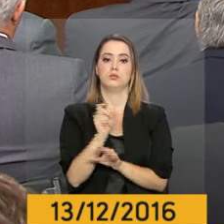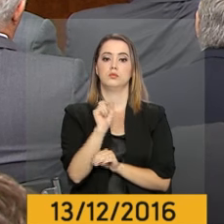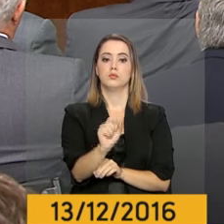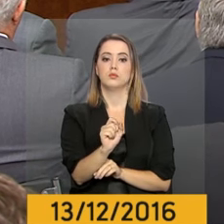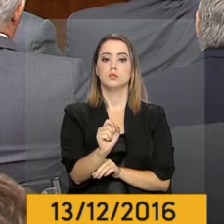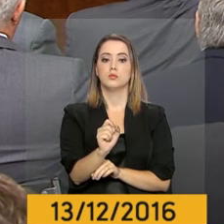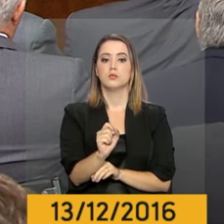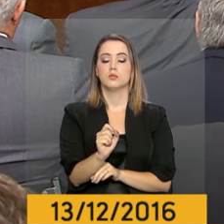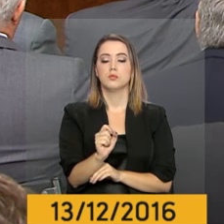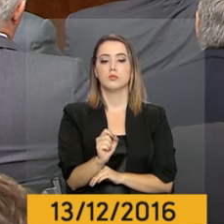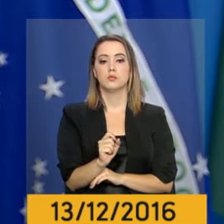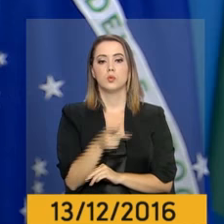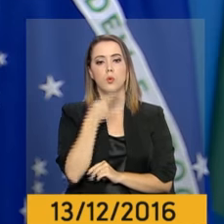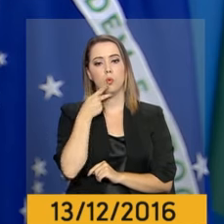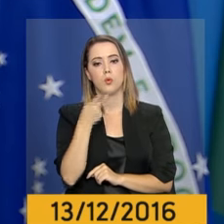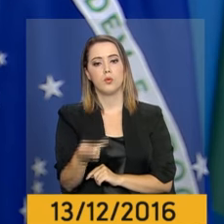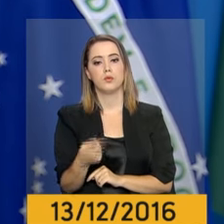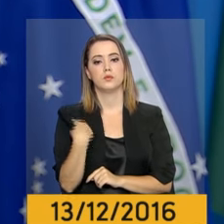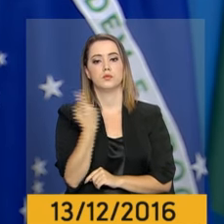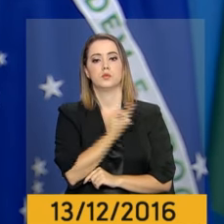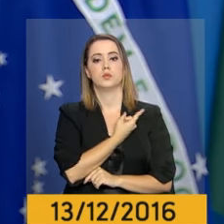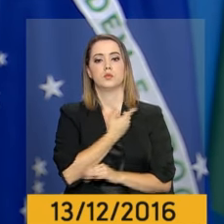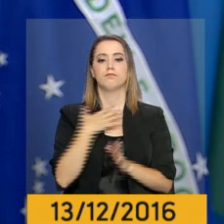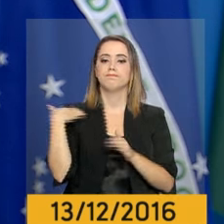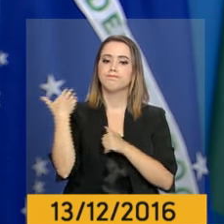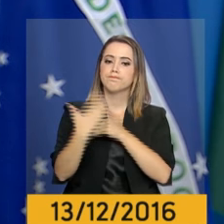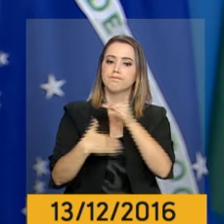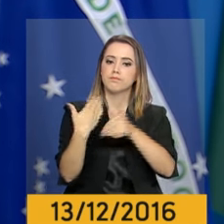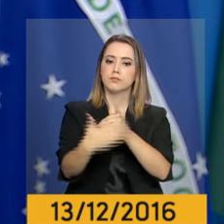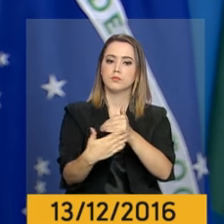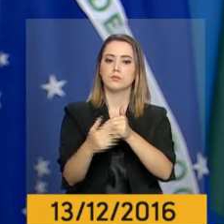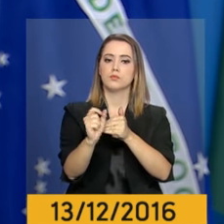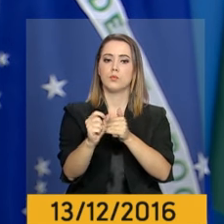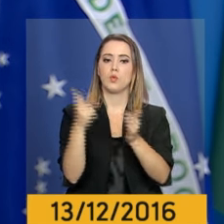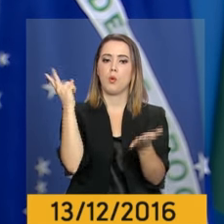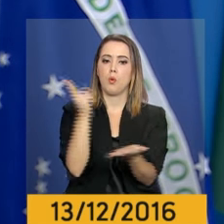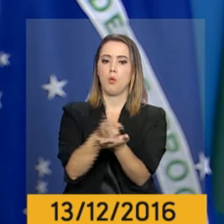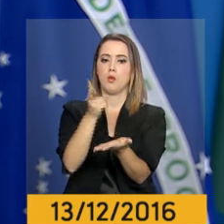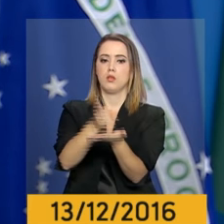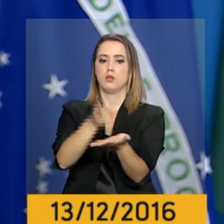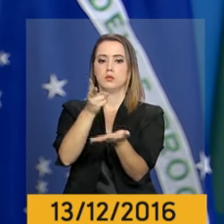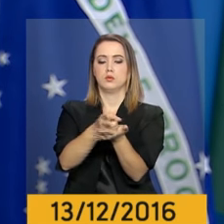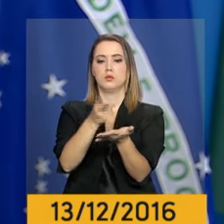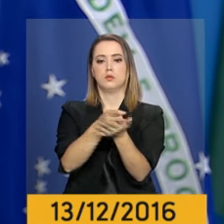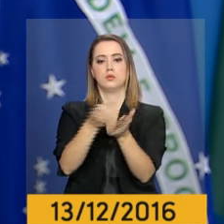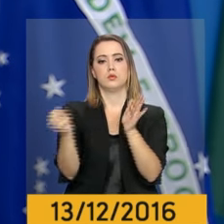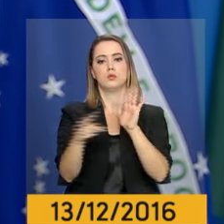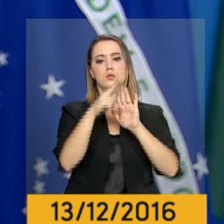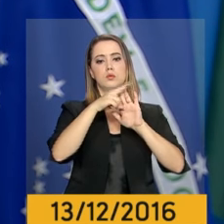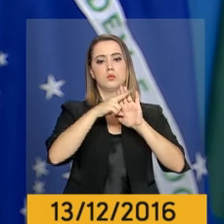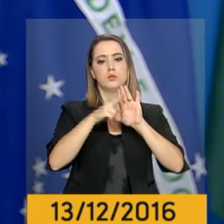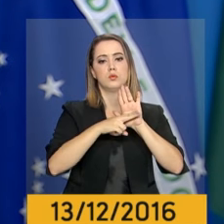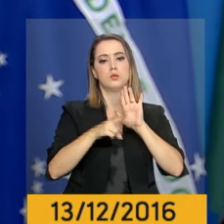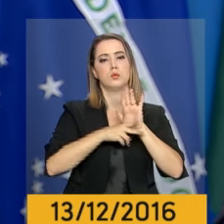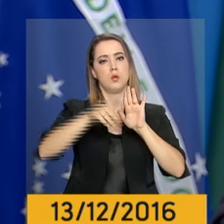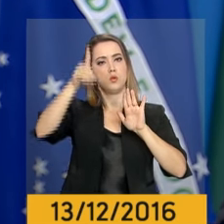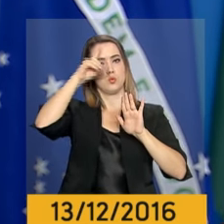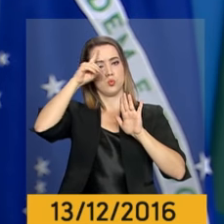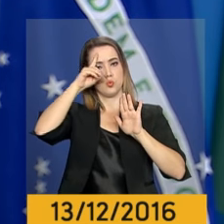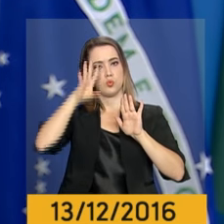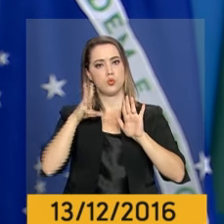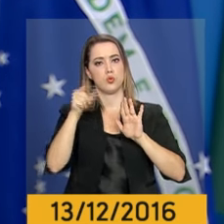terminar eh dizendo que nós vamos prosseguir com os mesmos critérios em todos os dias do